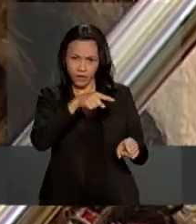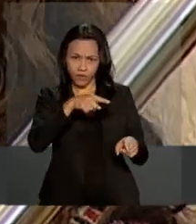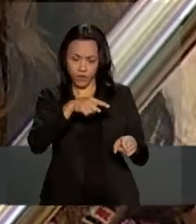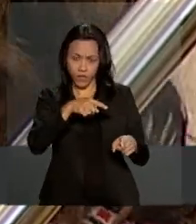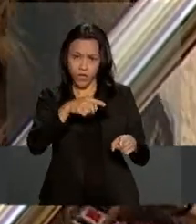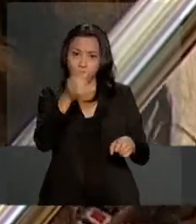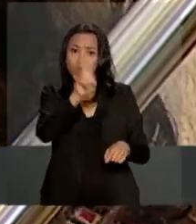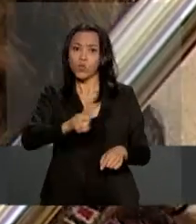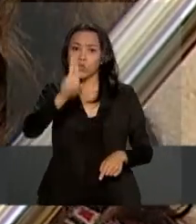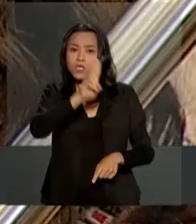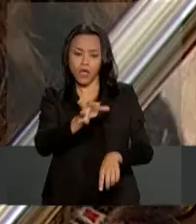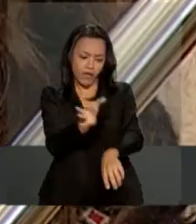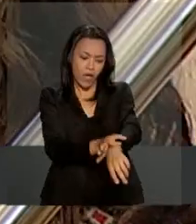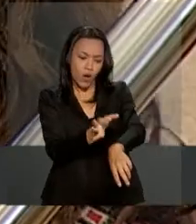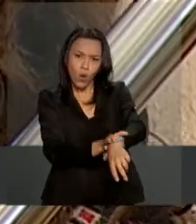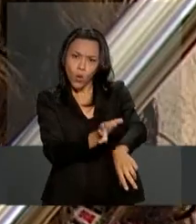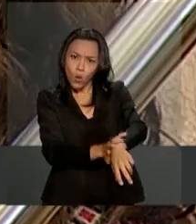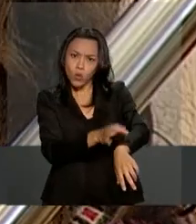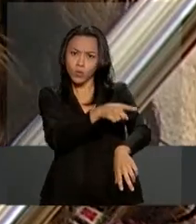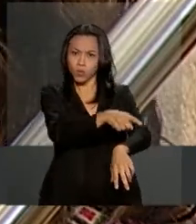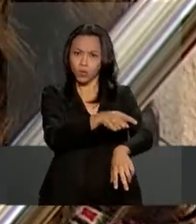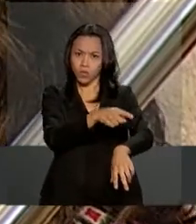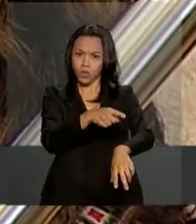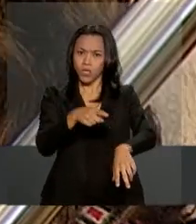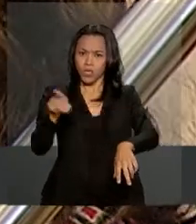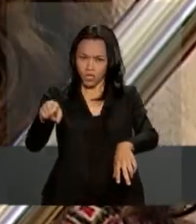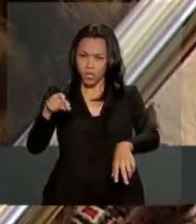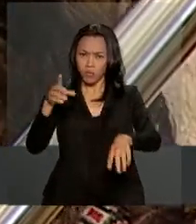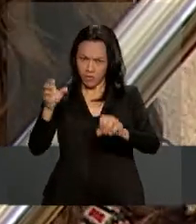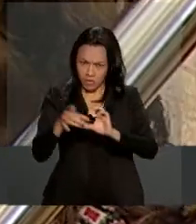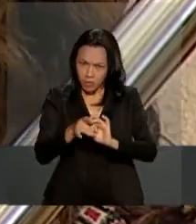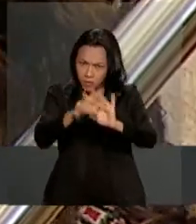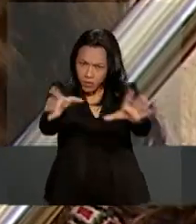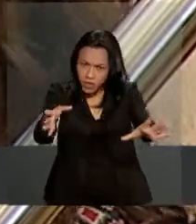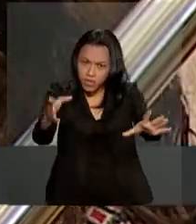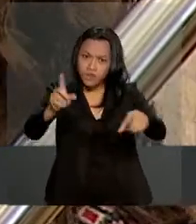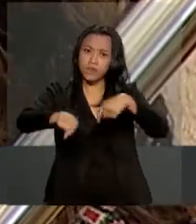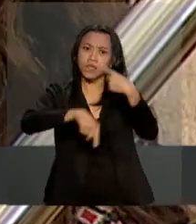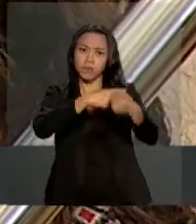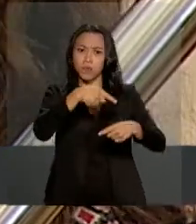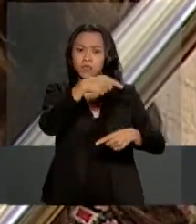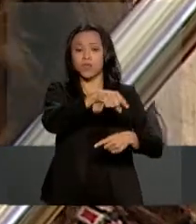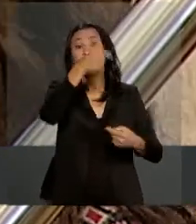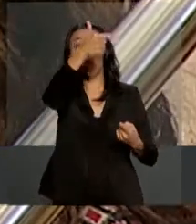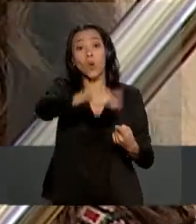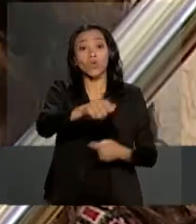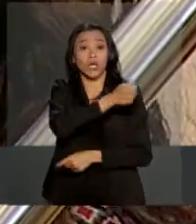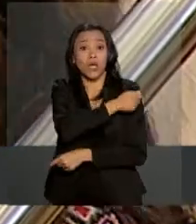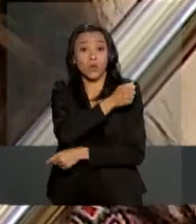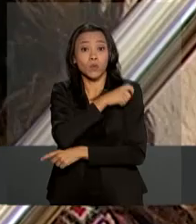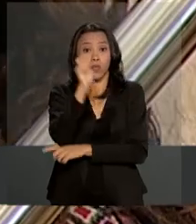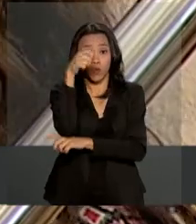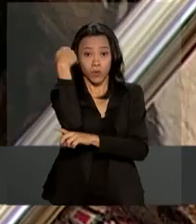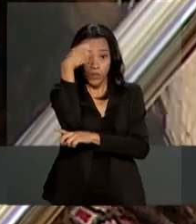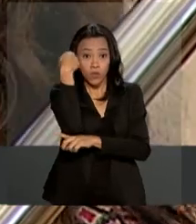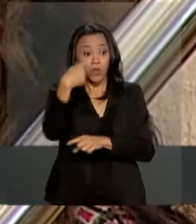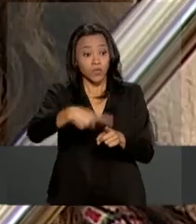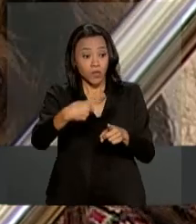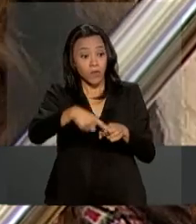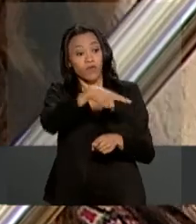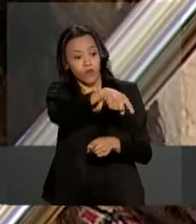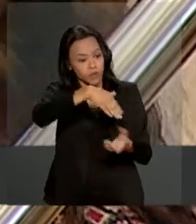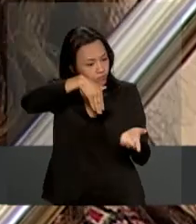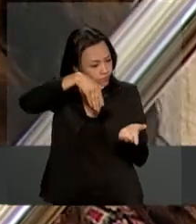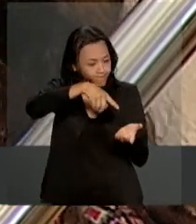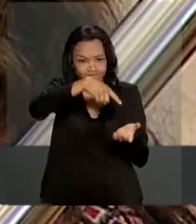que a senhora fala numa live que era permitido ele entrou e aí no meio teve uma aluna no rio grande do sul que no meio da prova foi eliminada porque estava de